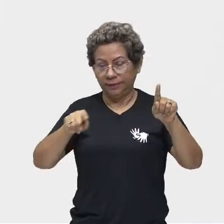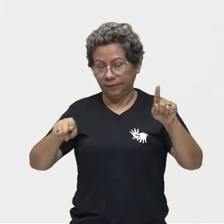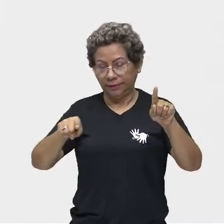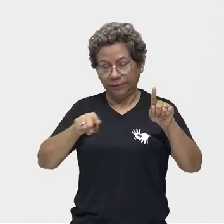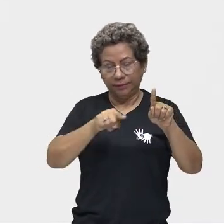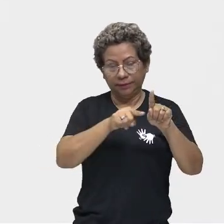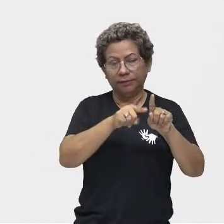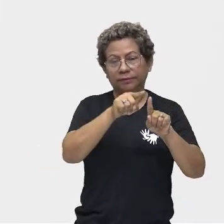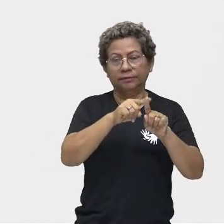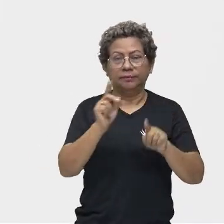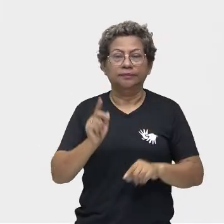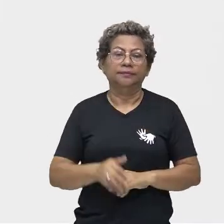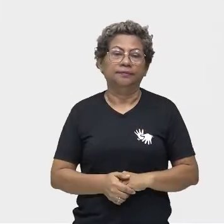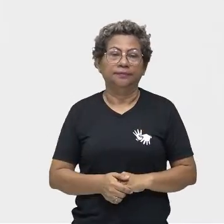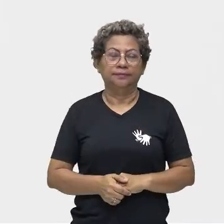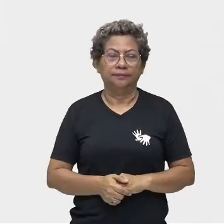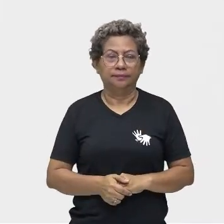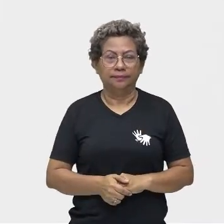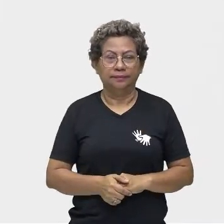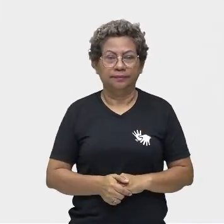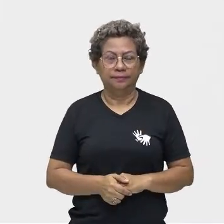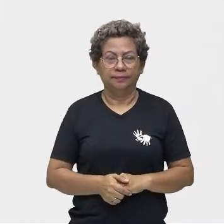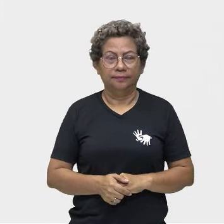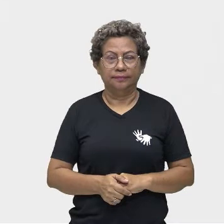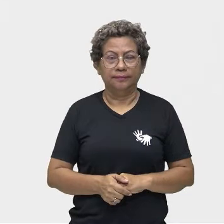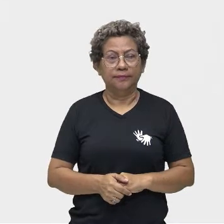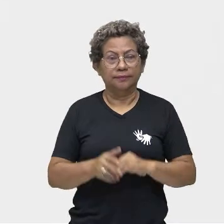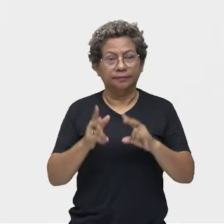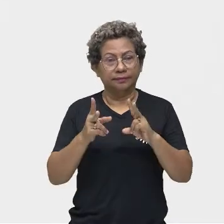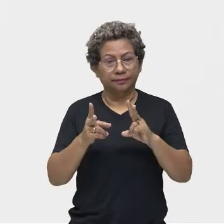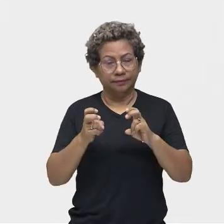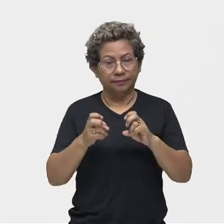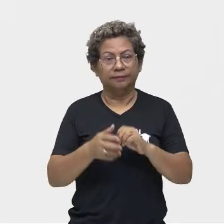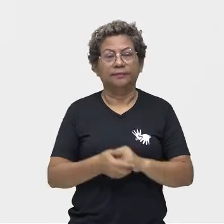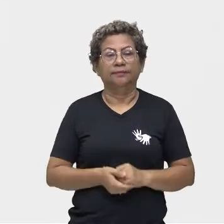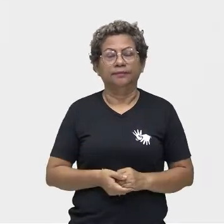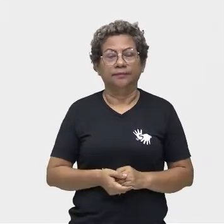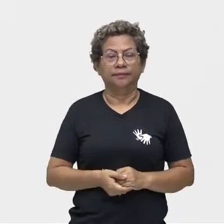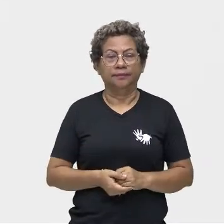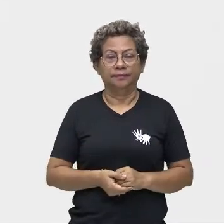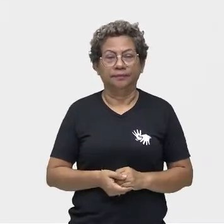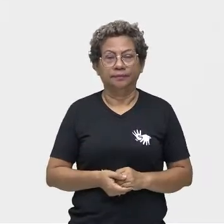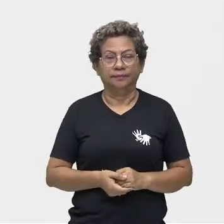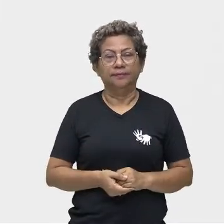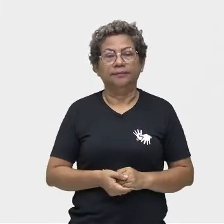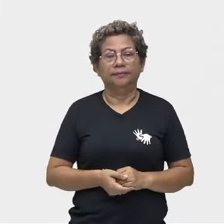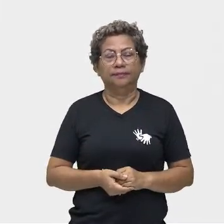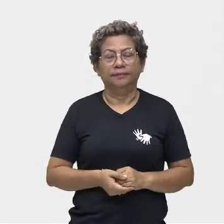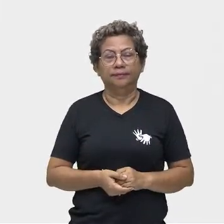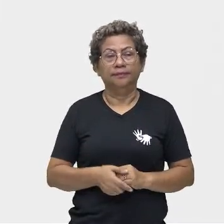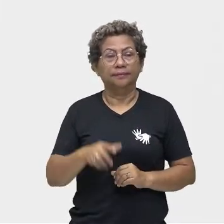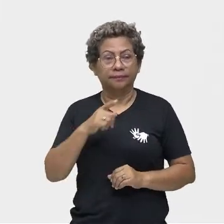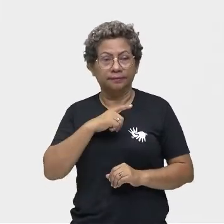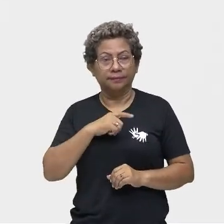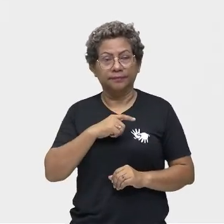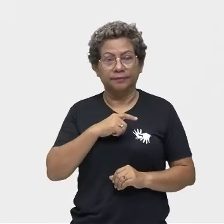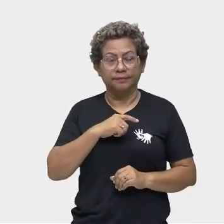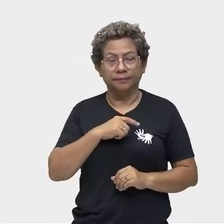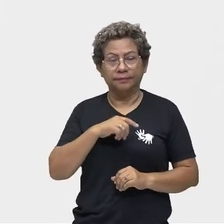E o segmento perpendicular à hipotenusa até o vértice A, né? Temos aqui o vértice A, aqui B,